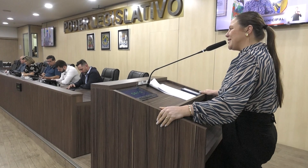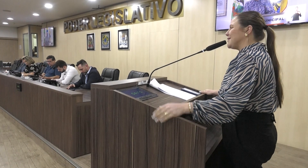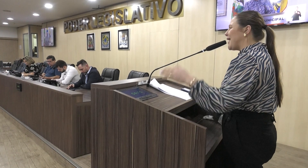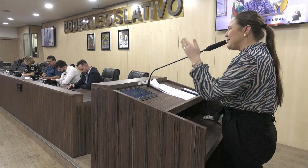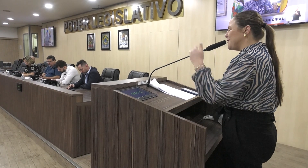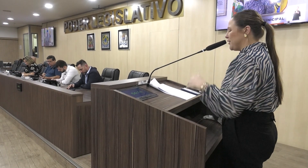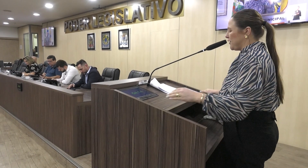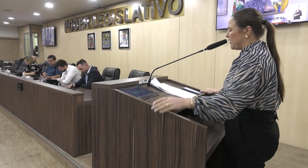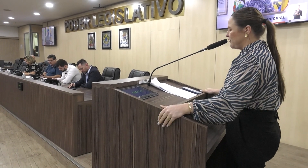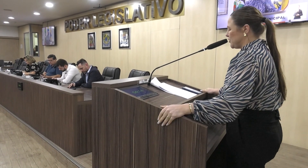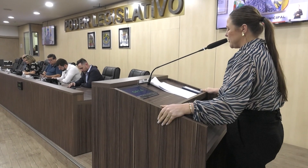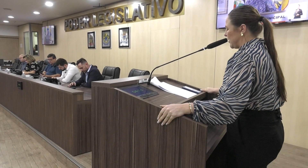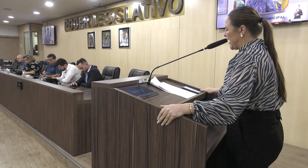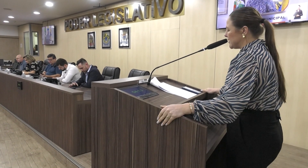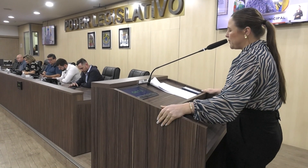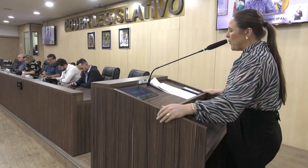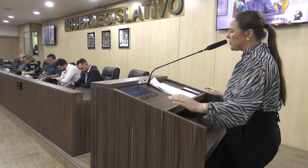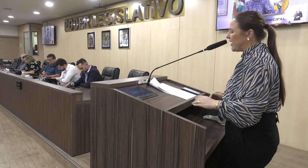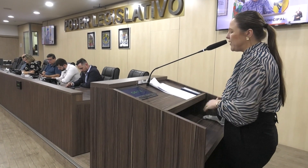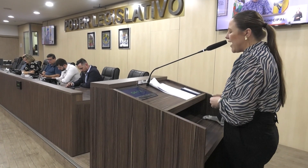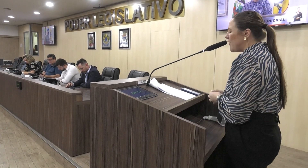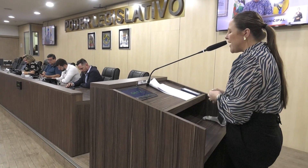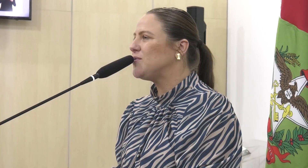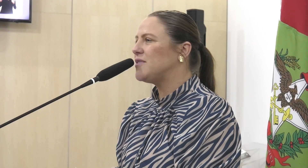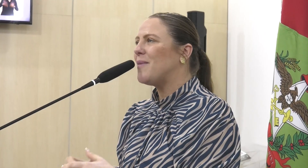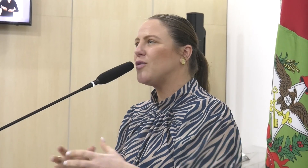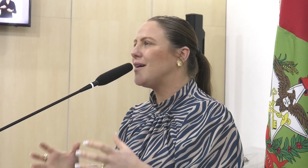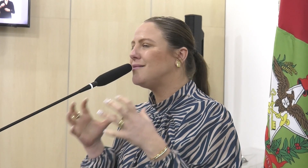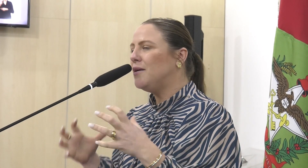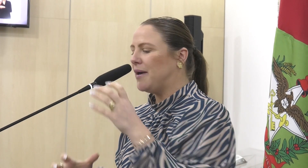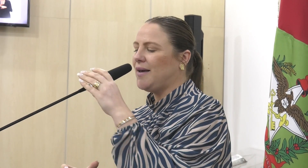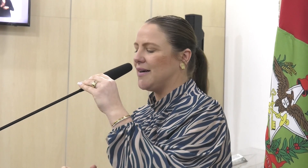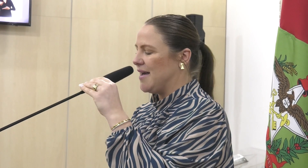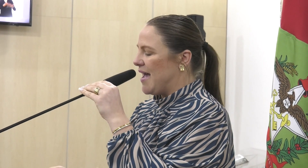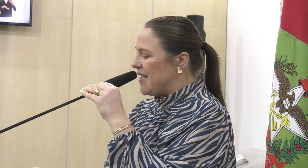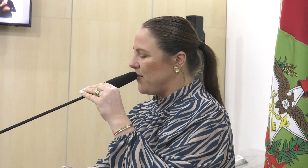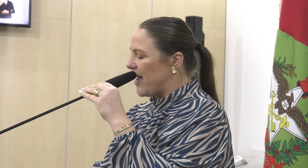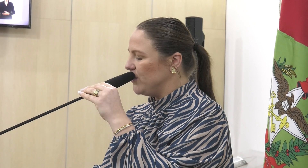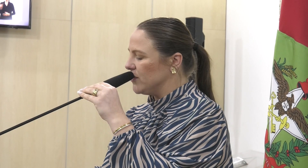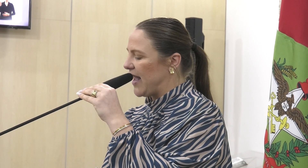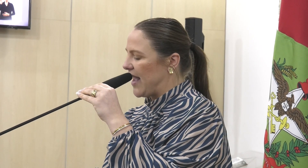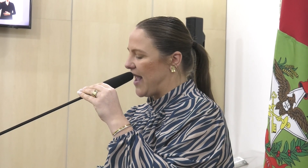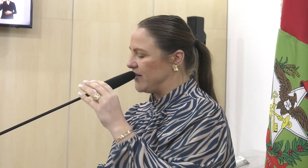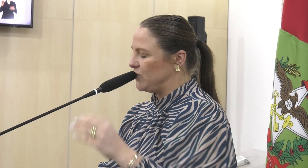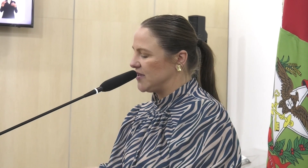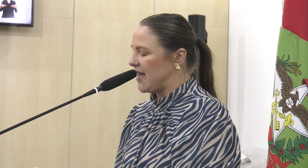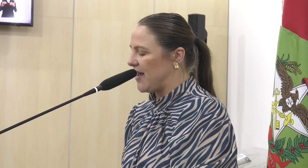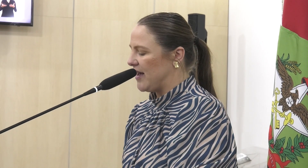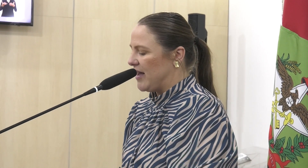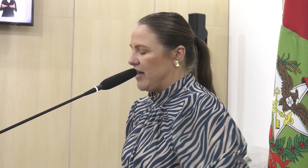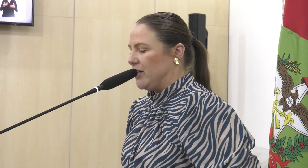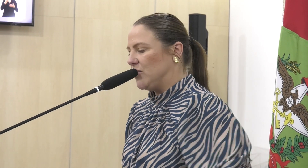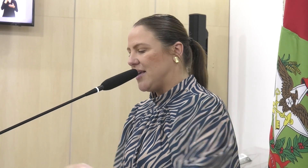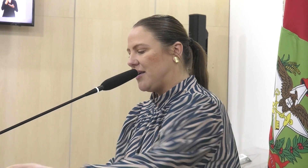garantindo acesso a direitos e benefícios previstos em lei. A proposta atualiza a política municipal